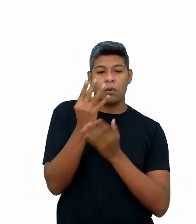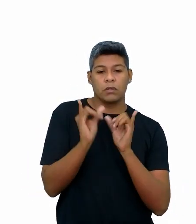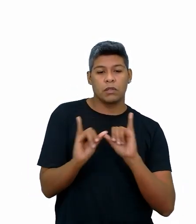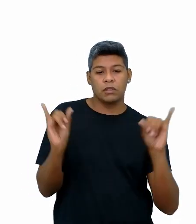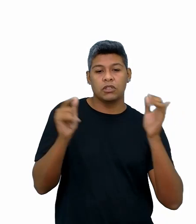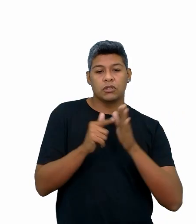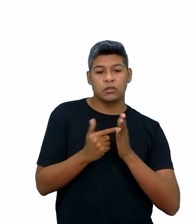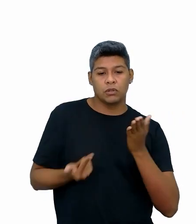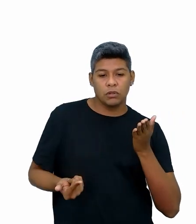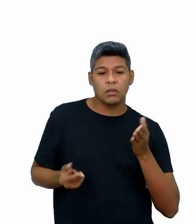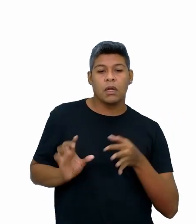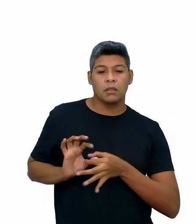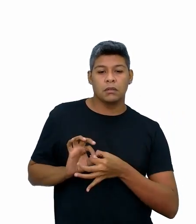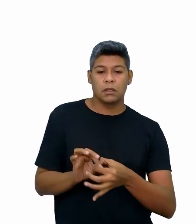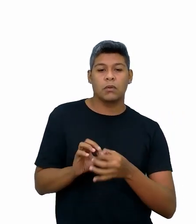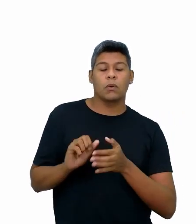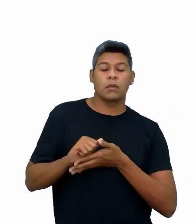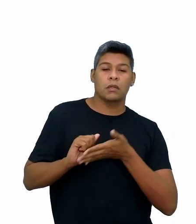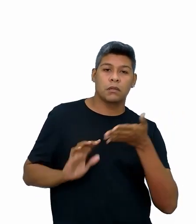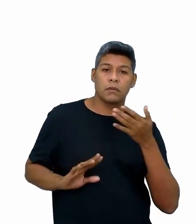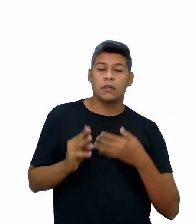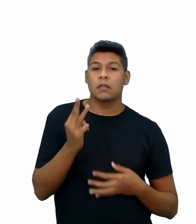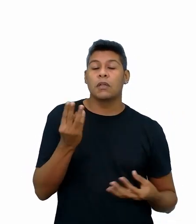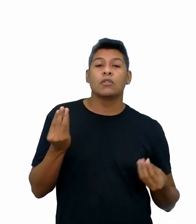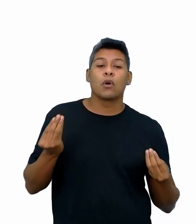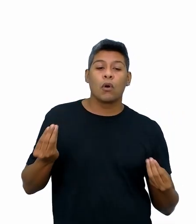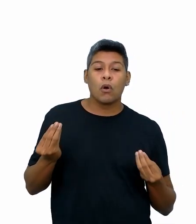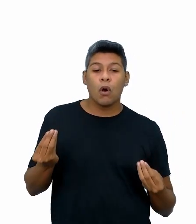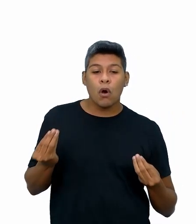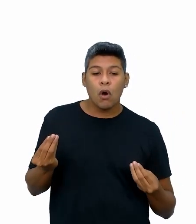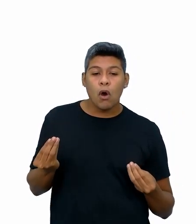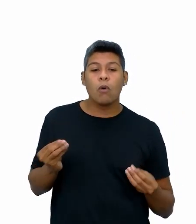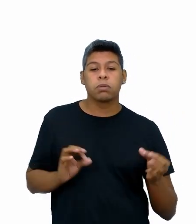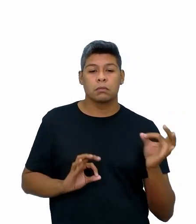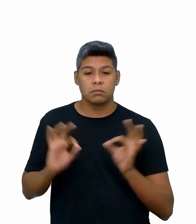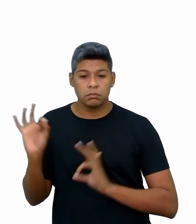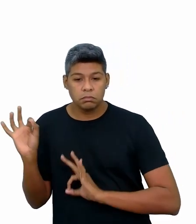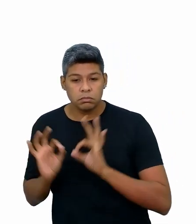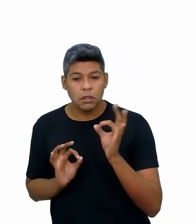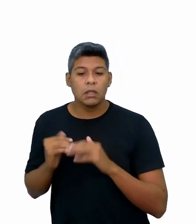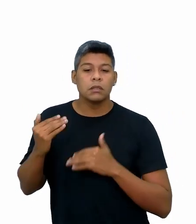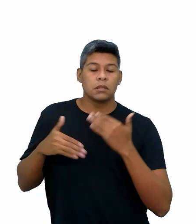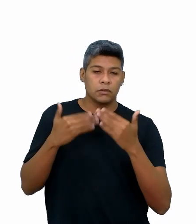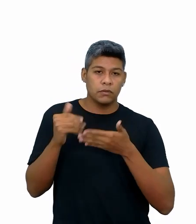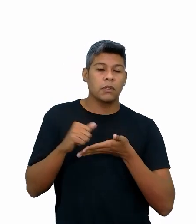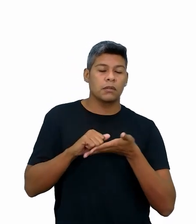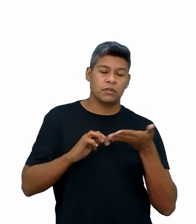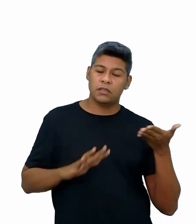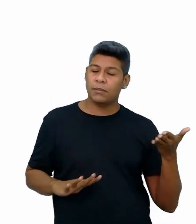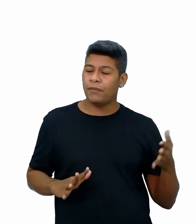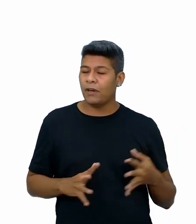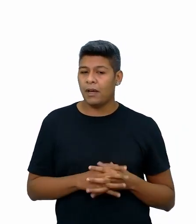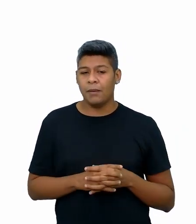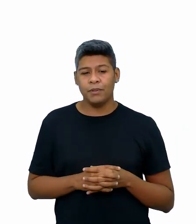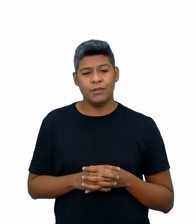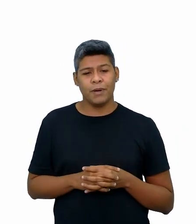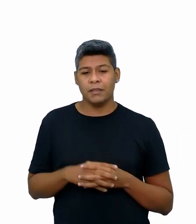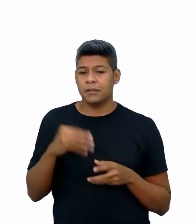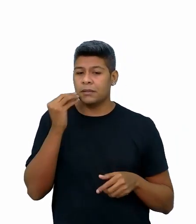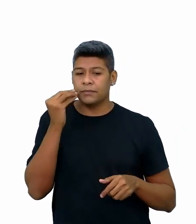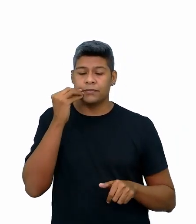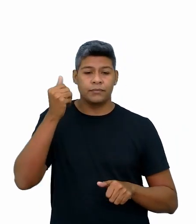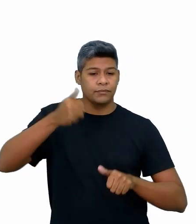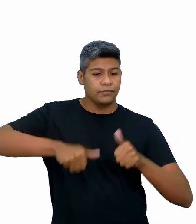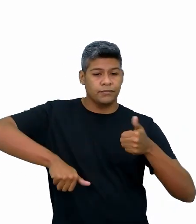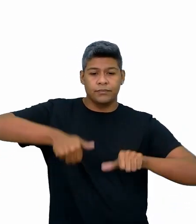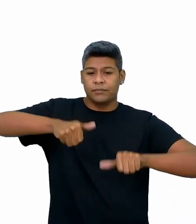sequência da atividade 3, tá? Para a gente poder ver como que essa habilidade ela se articula no desenvolvimento dessas atividades. Apresentar o conjunto